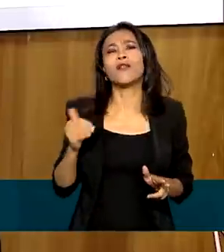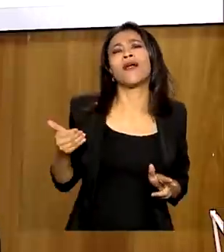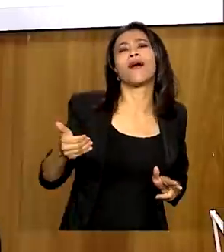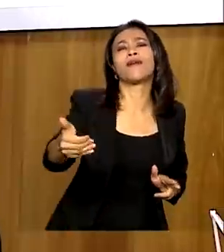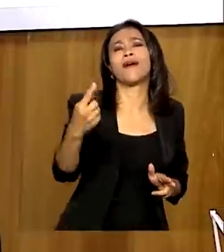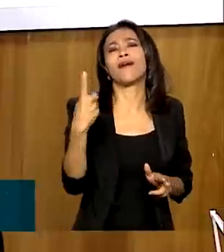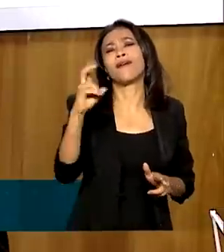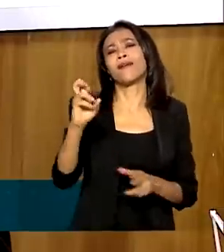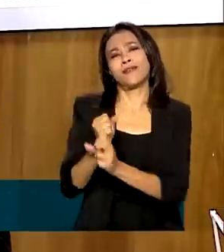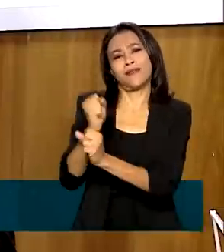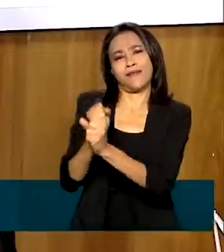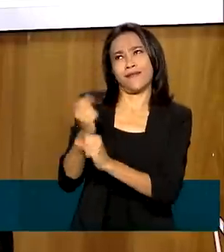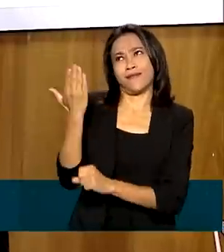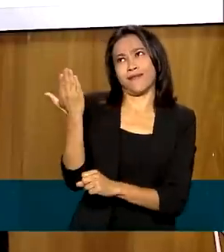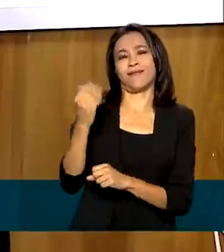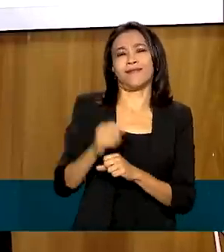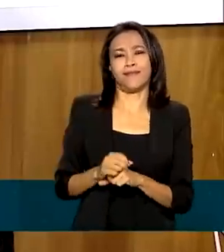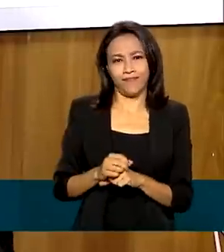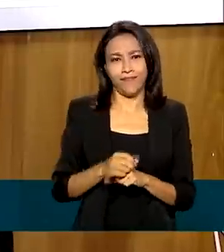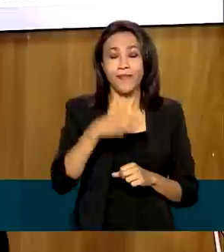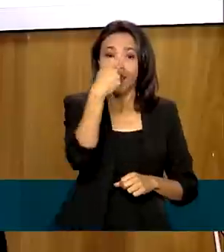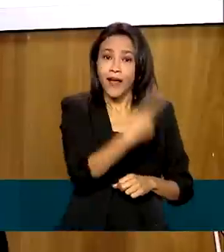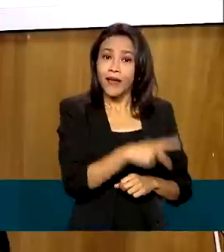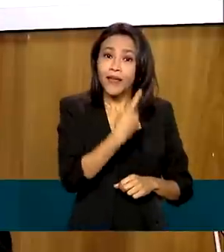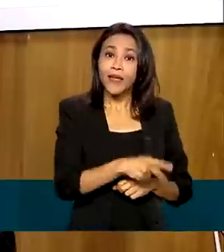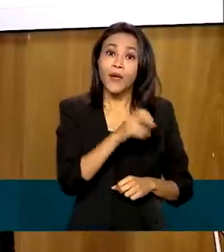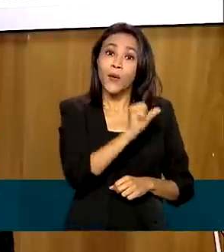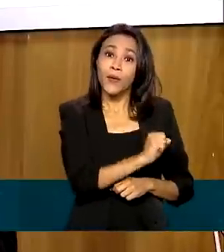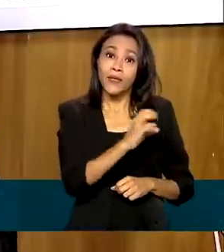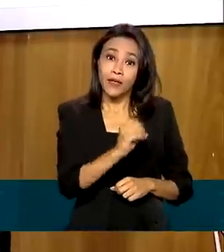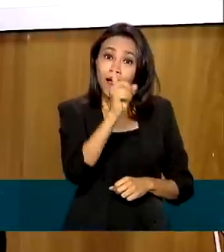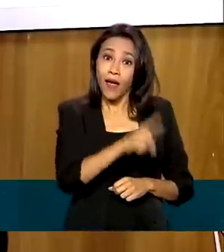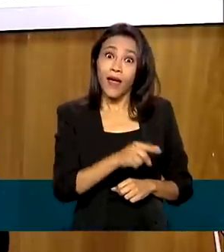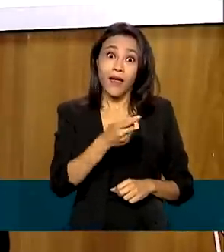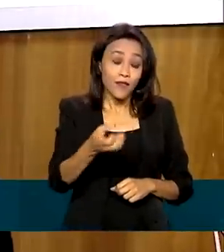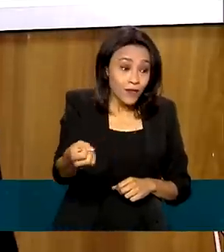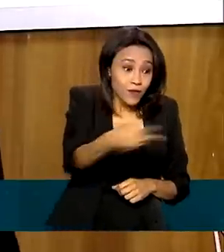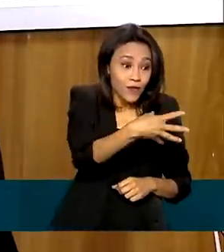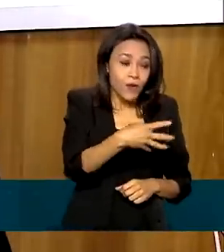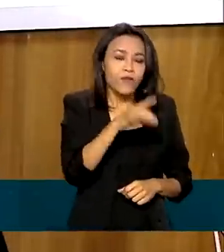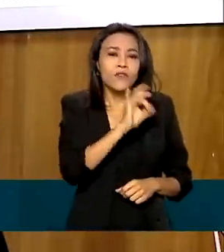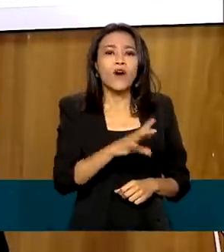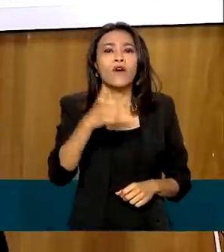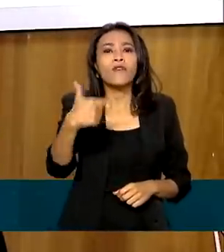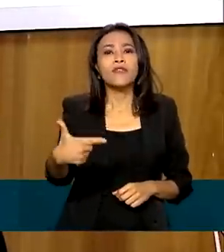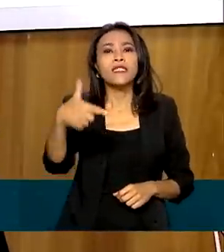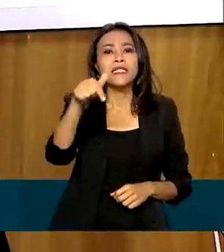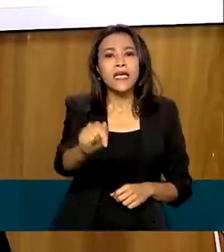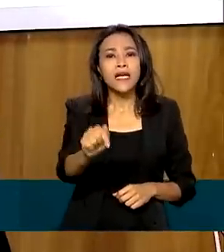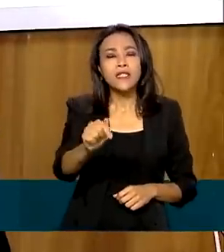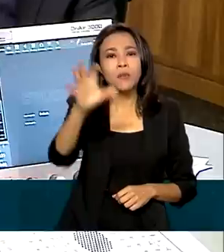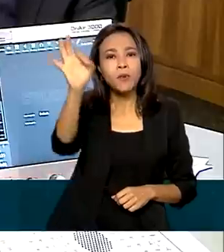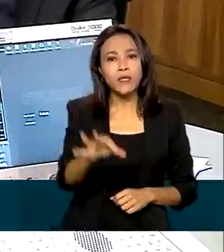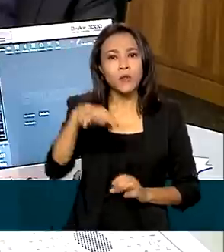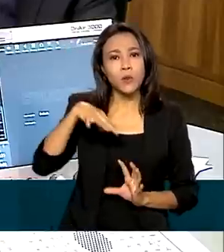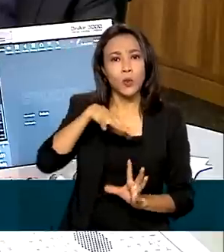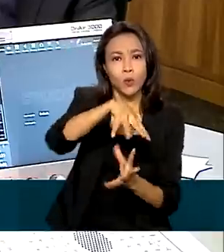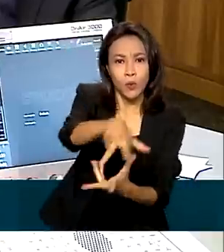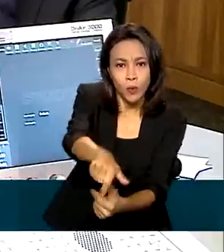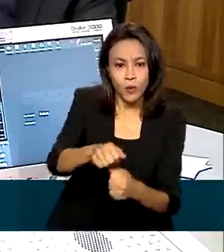85% de nossa matriz elétrica é renovável contra apenas 27% da média mundial